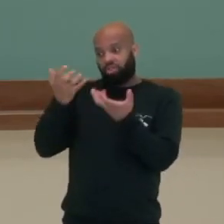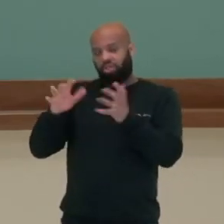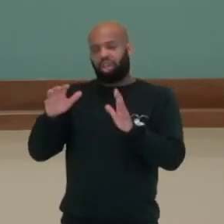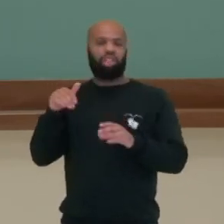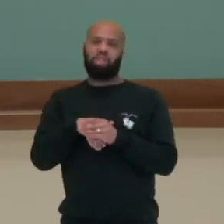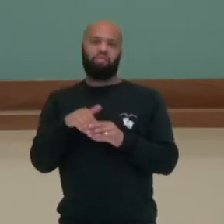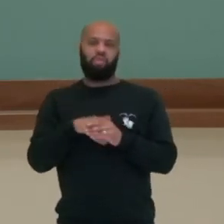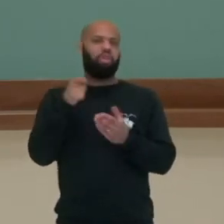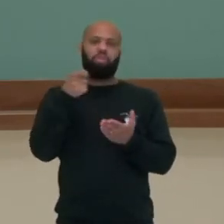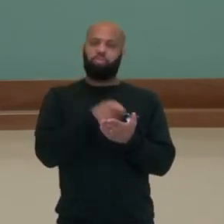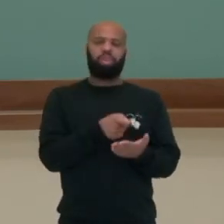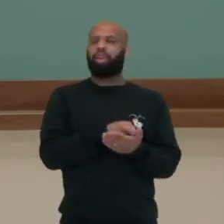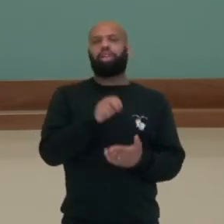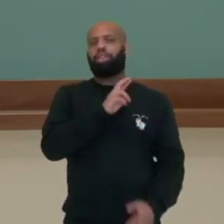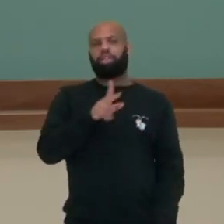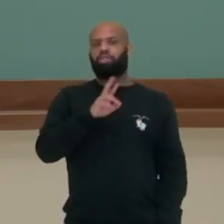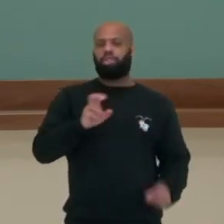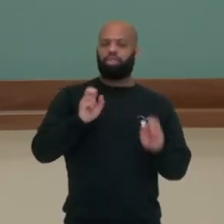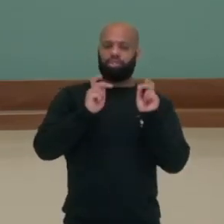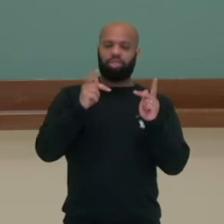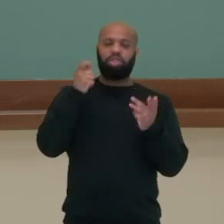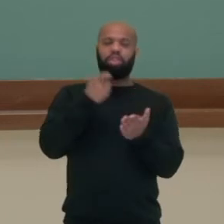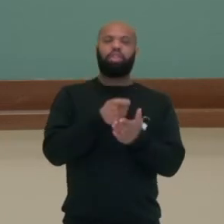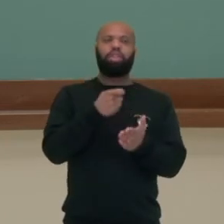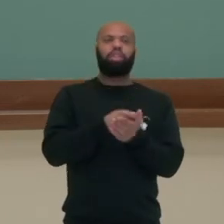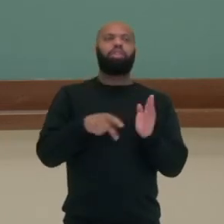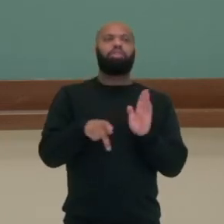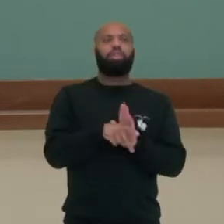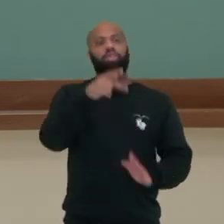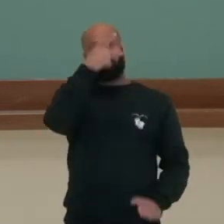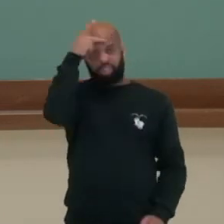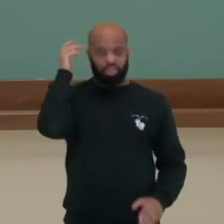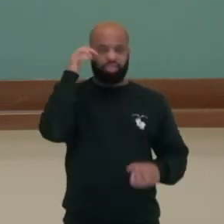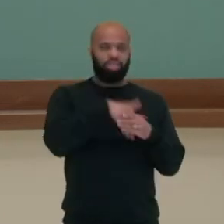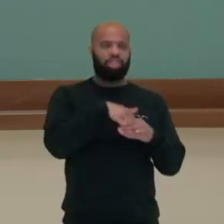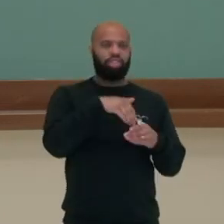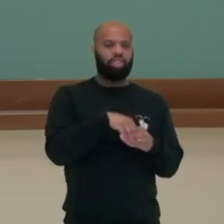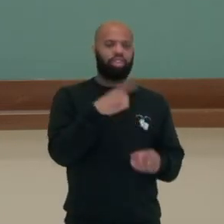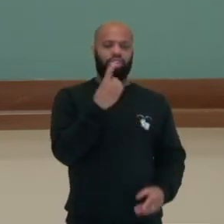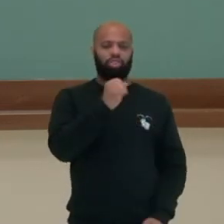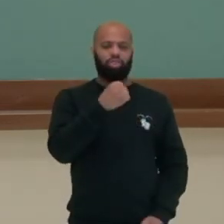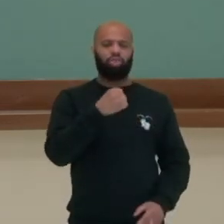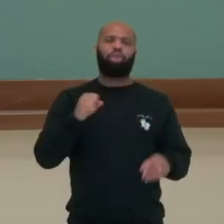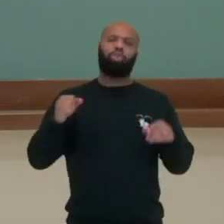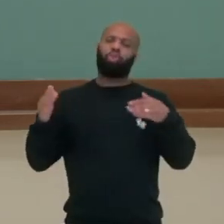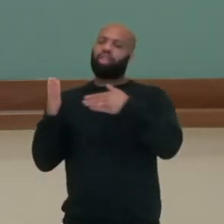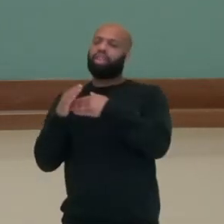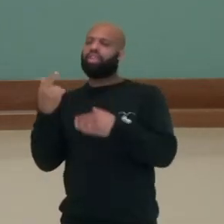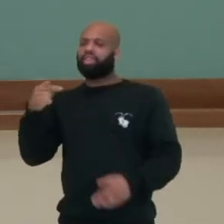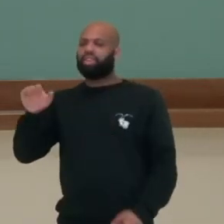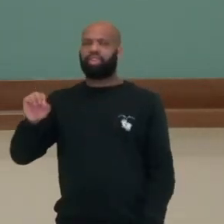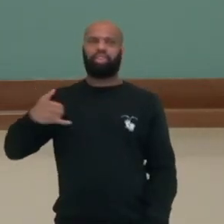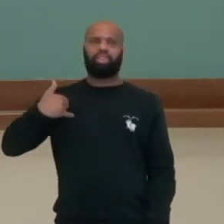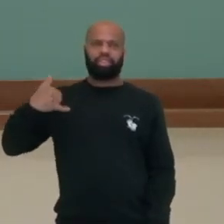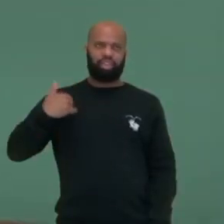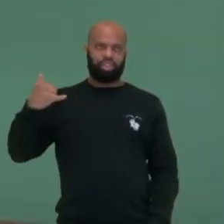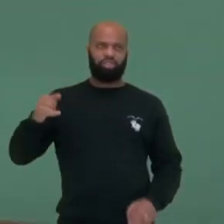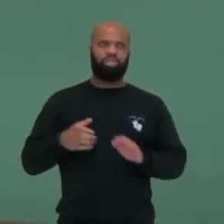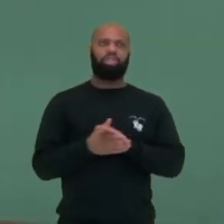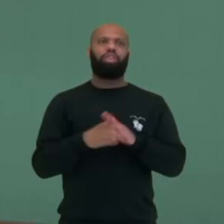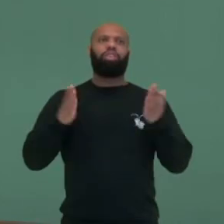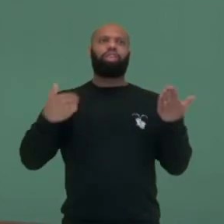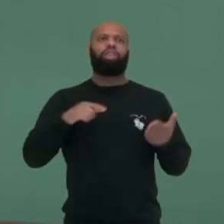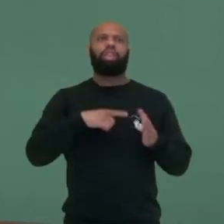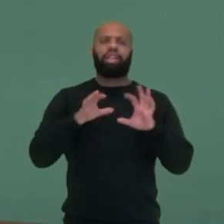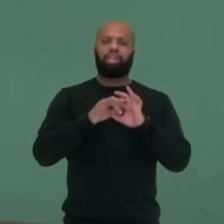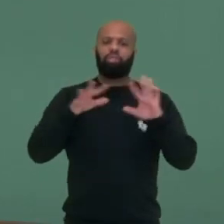não são obrigadas a votar. A obrigação é para as pessoas entre 18 e 70 anos de idade. As